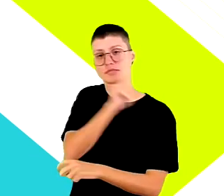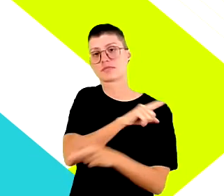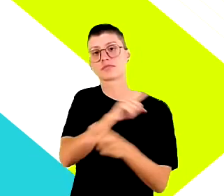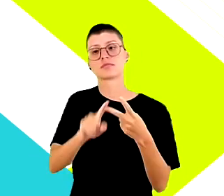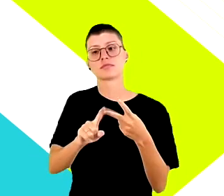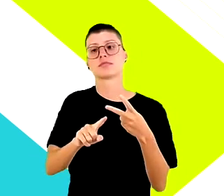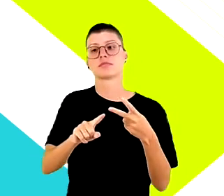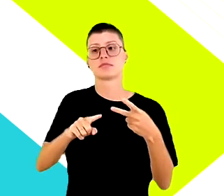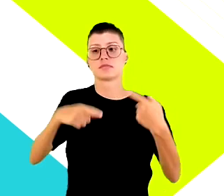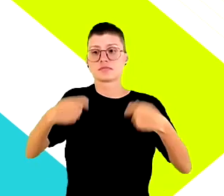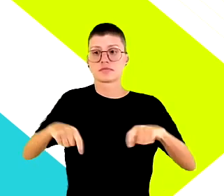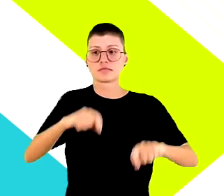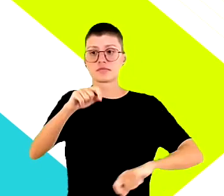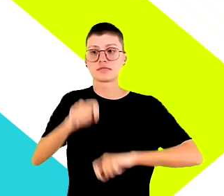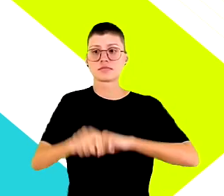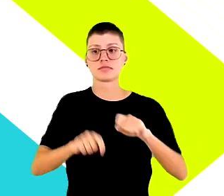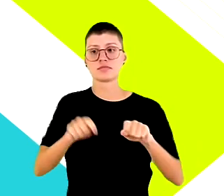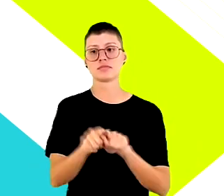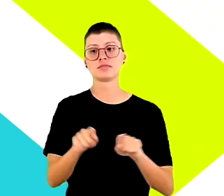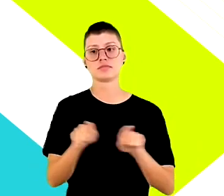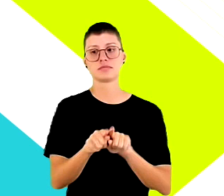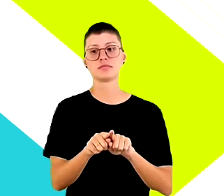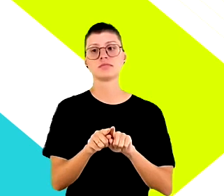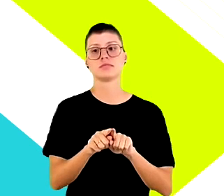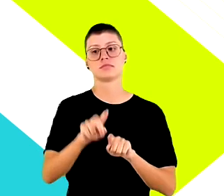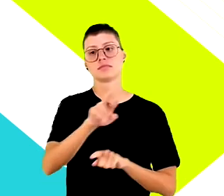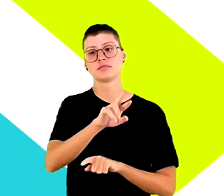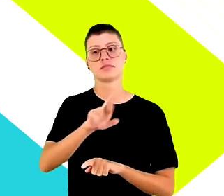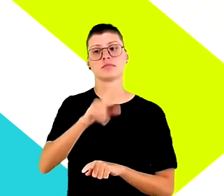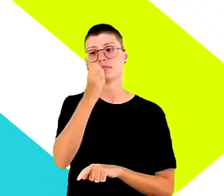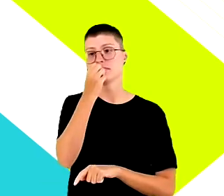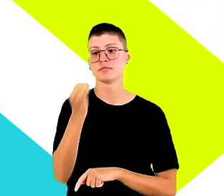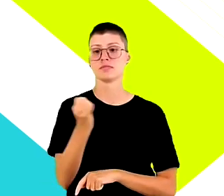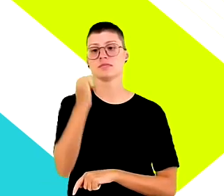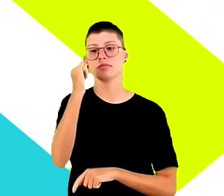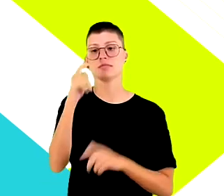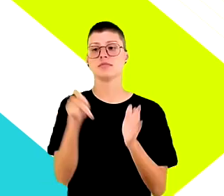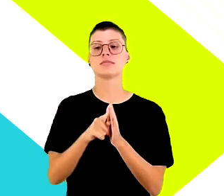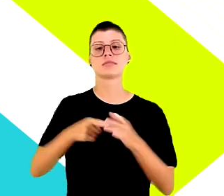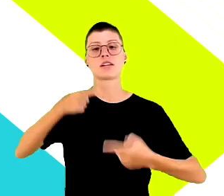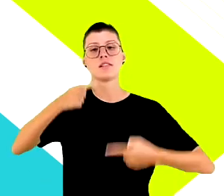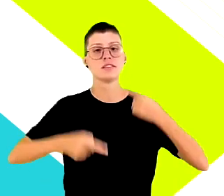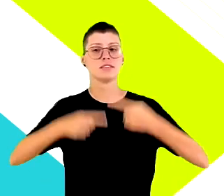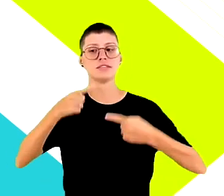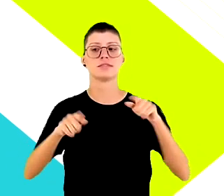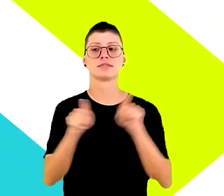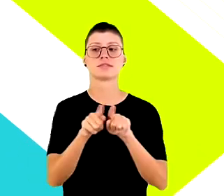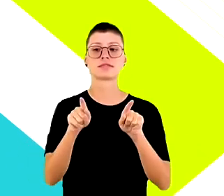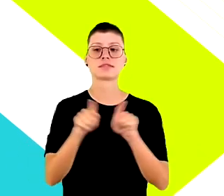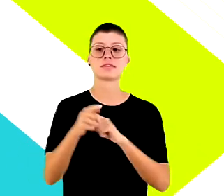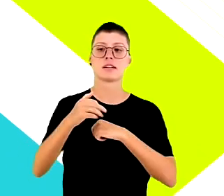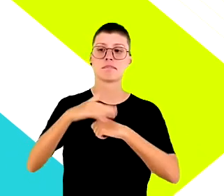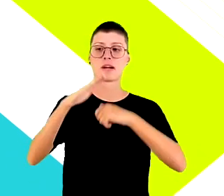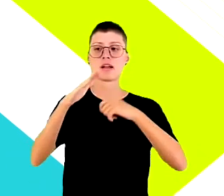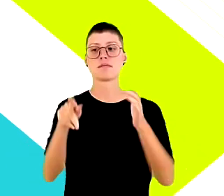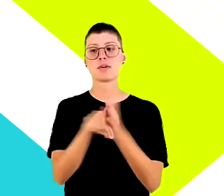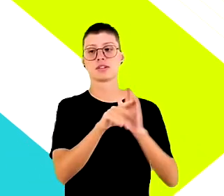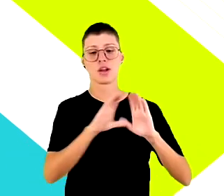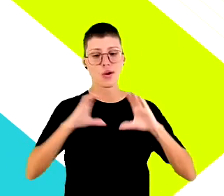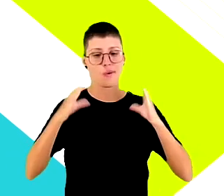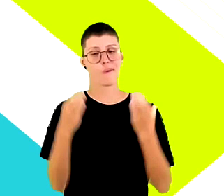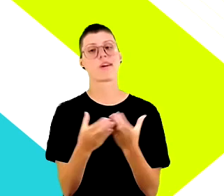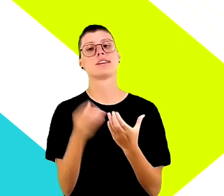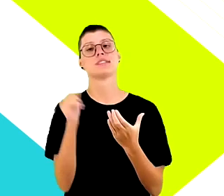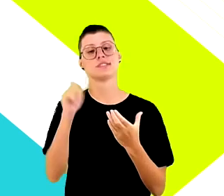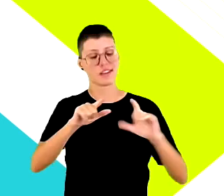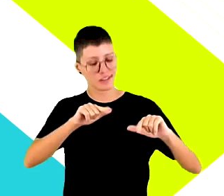de regulamentação. No Brasil a gente vê a importância aí, do ponto de vista político que a agricultura tem. A maior frente no Congresso hoje é da agricultura, ou seja, tem